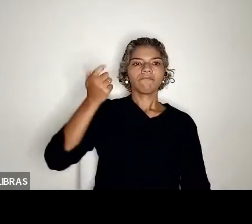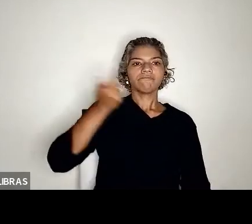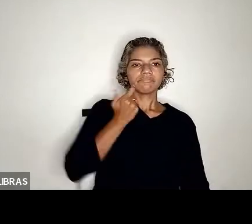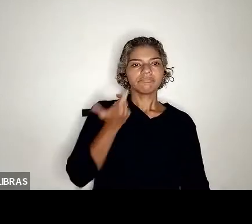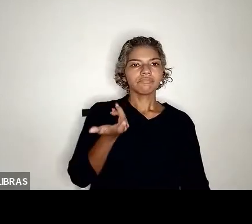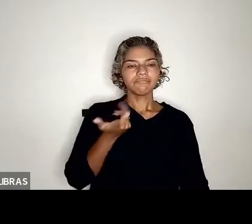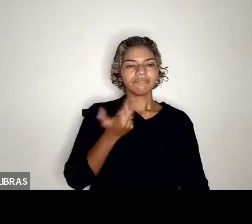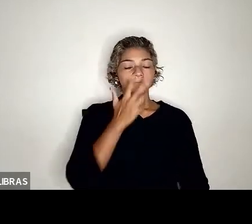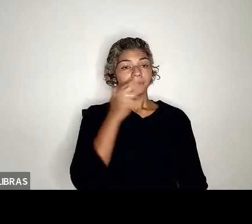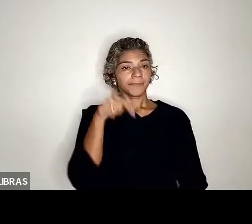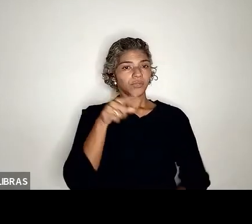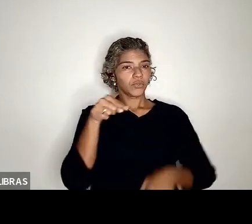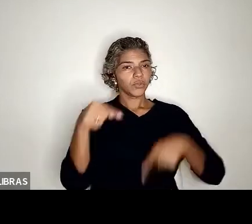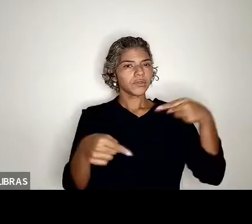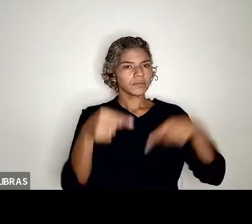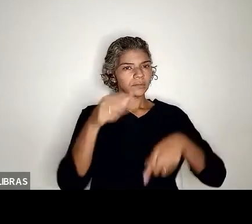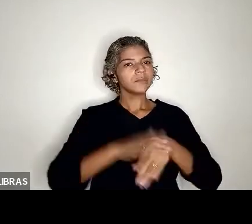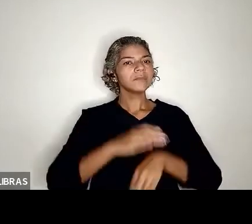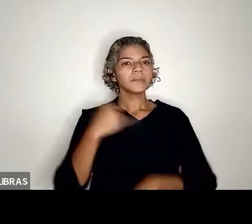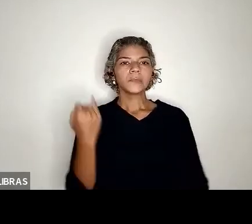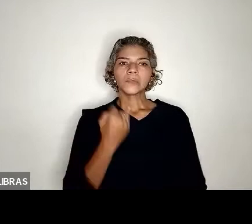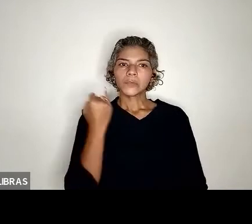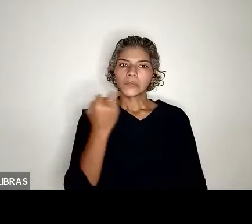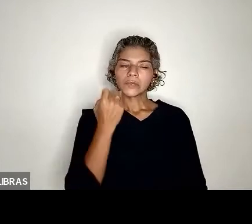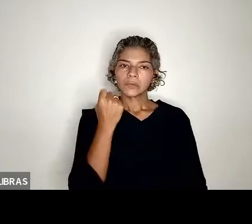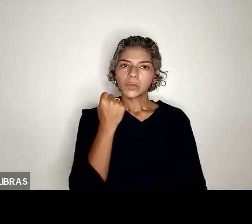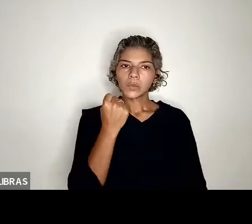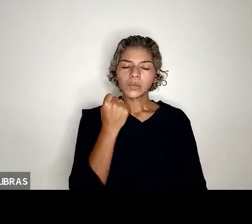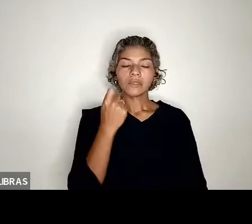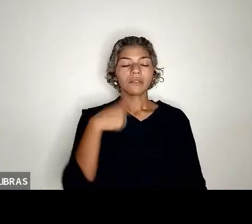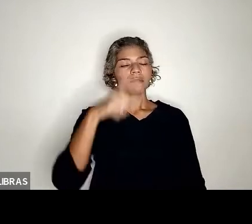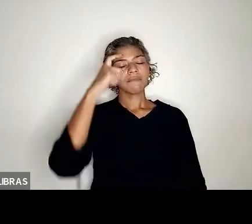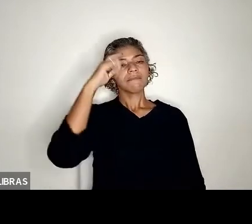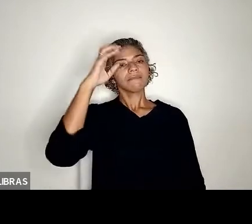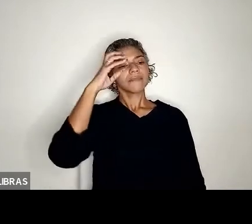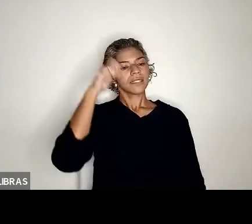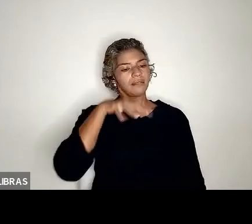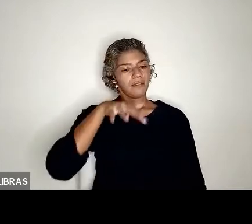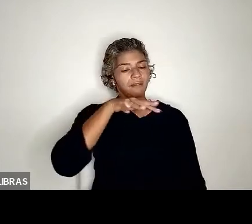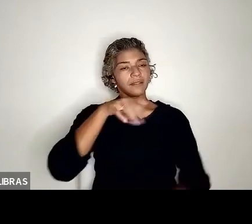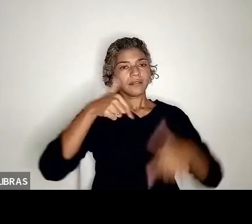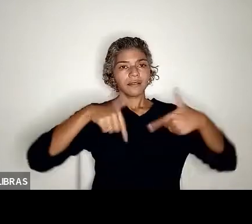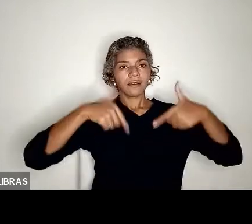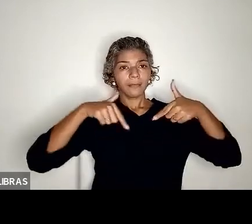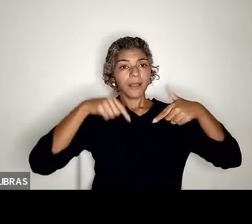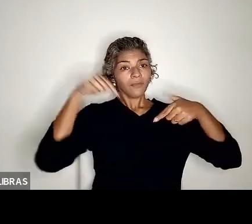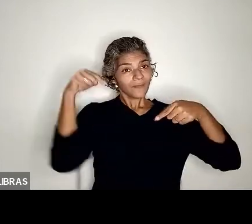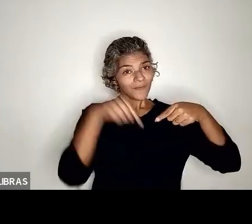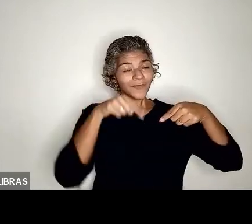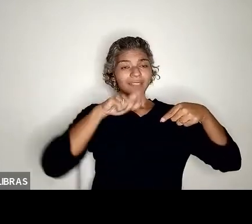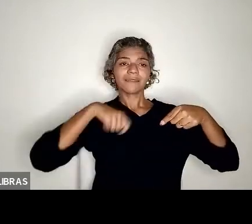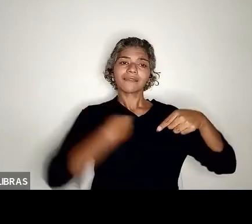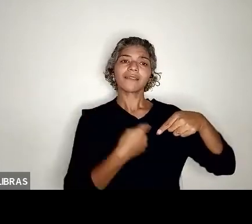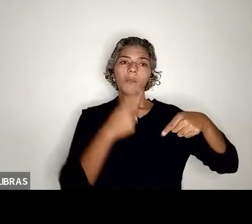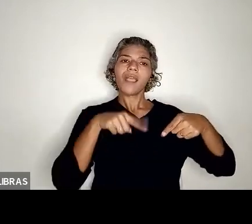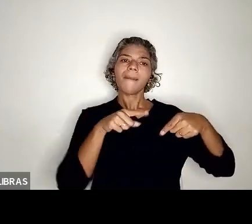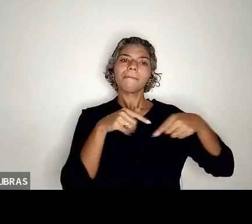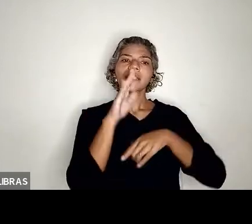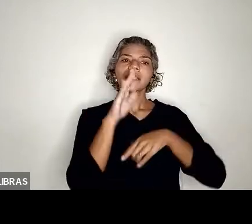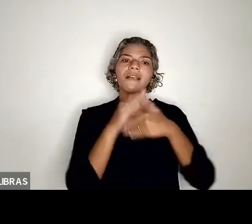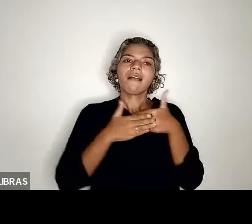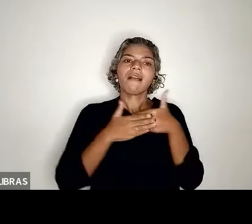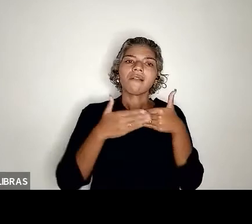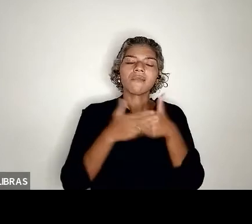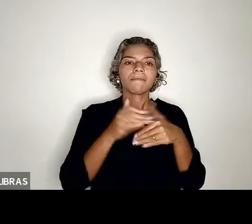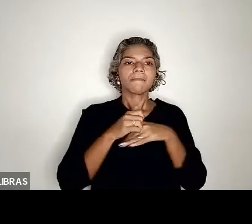extremamente importante para a gente repensar também o nosso espaço de trabalho como um espaço muito mais acolhedor e respeitoso, que produza